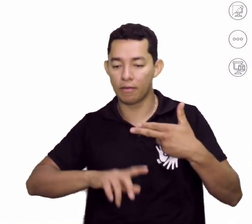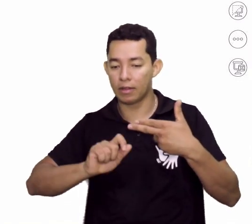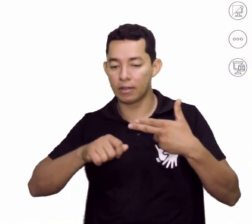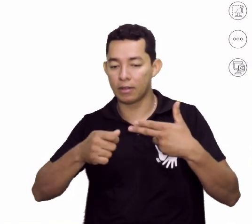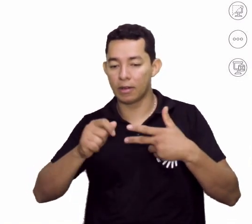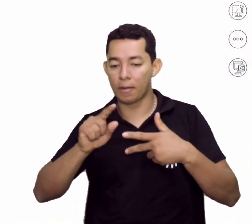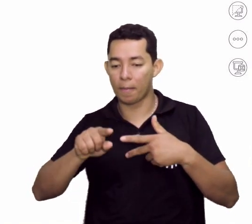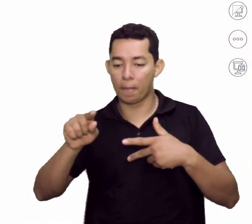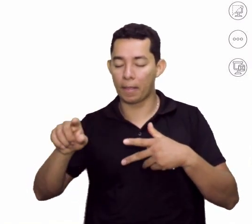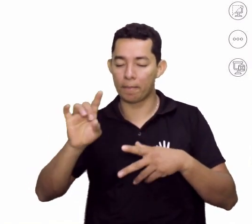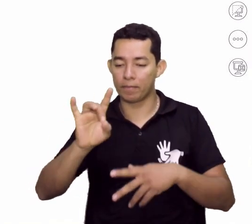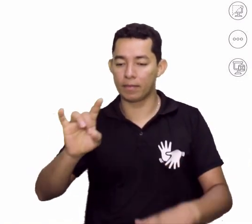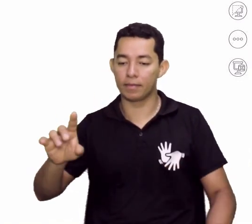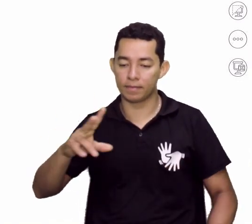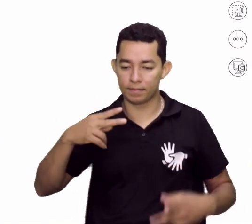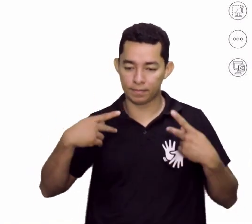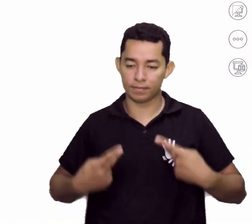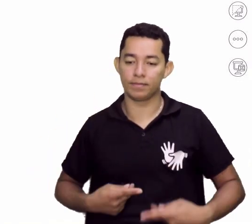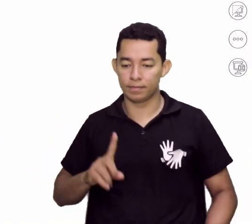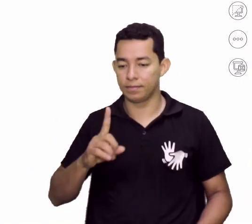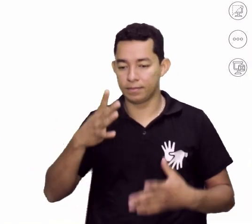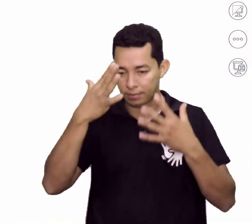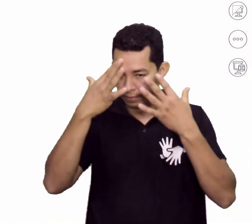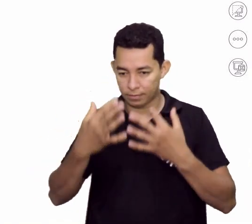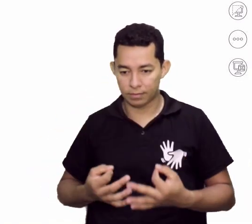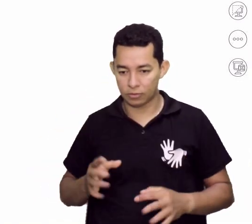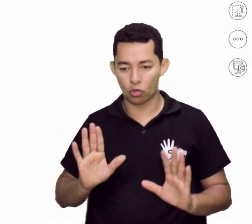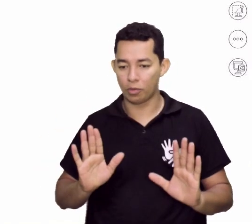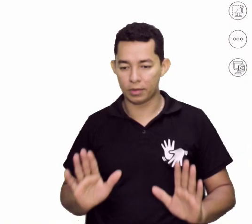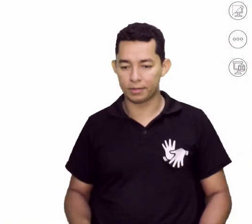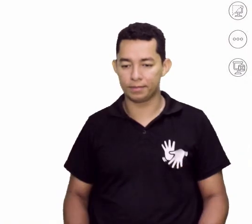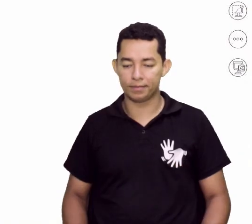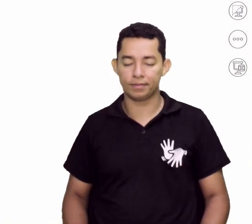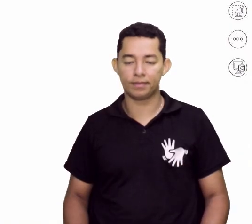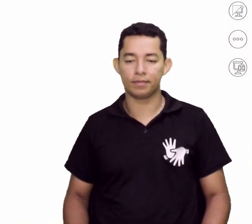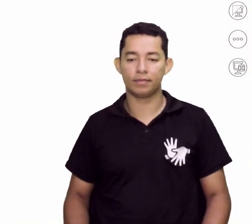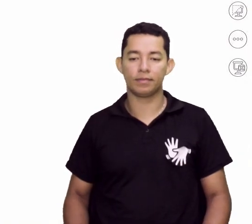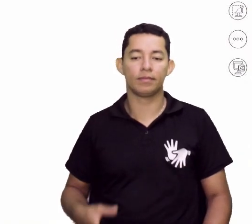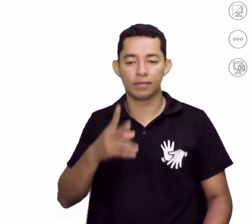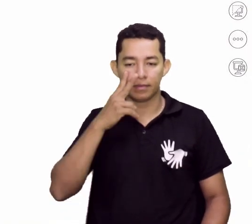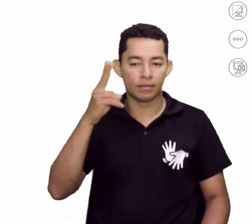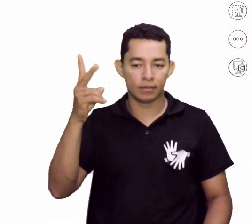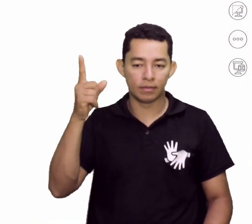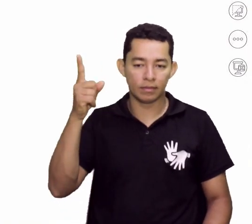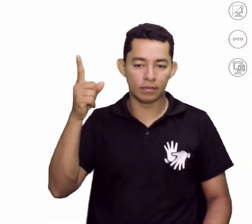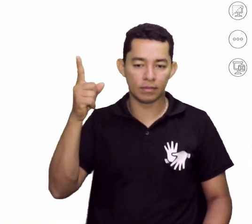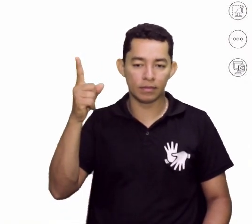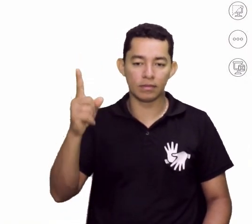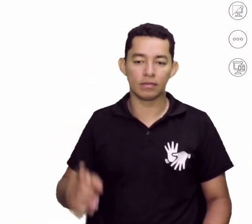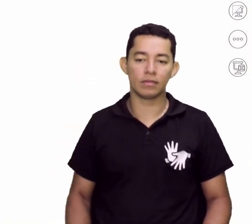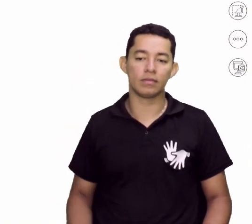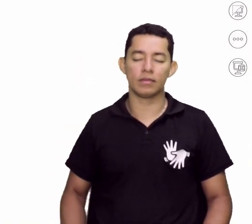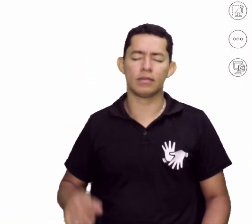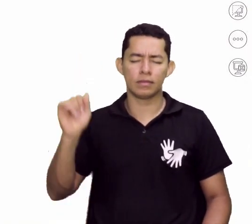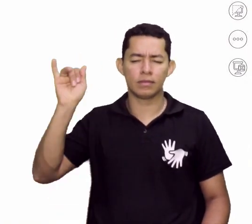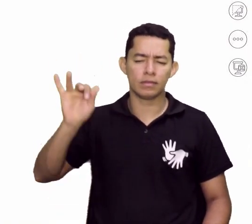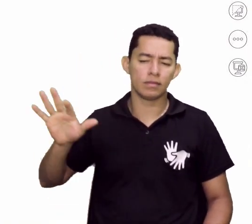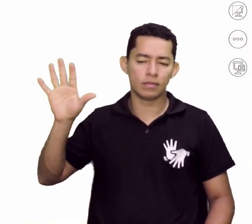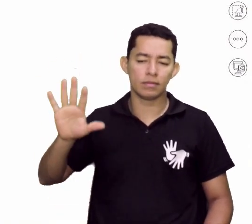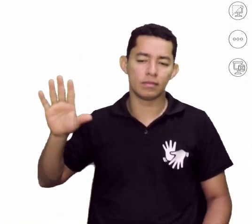ser humano não compreende de si mesmo. Tá vendo aí, nessa ilustração? Essas figuras